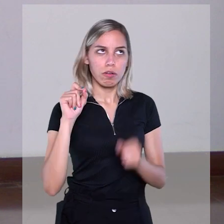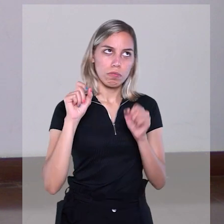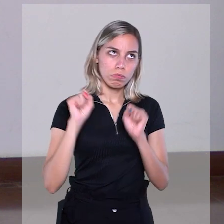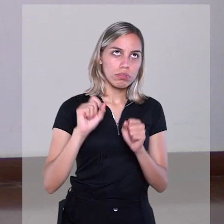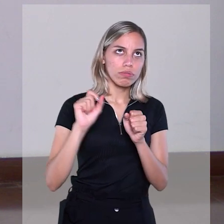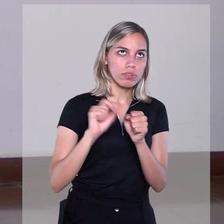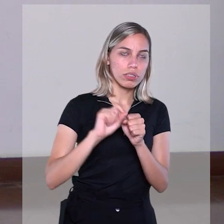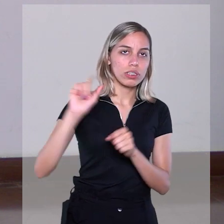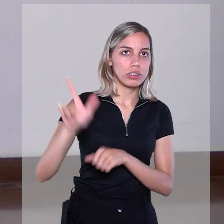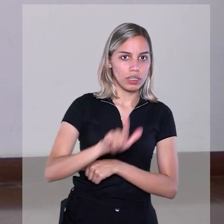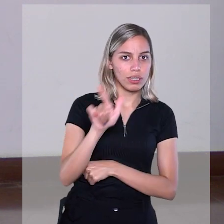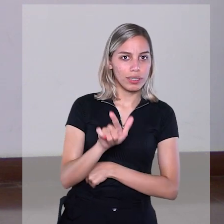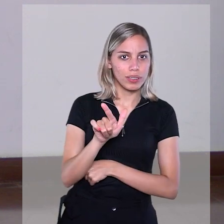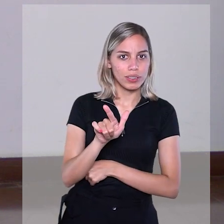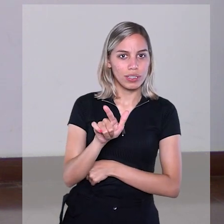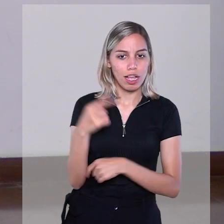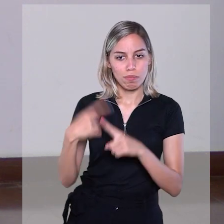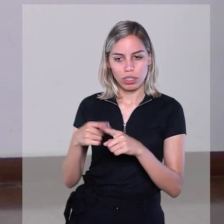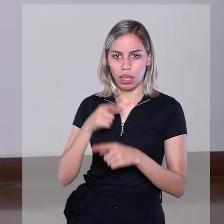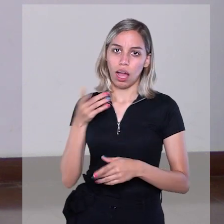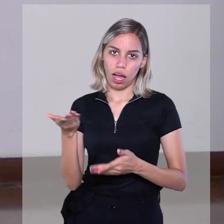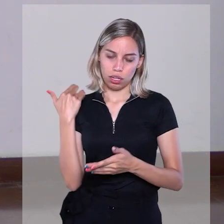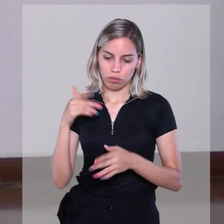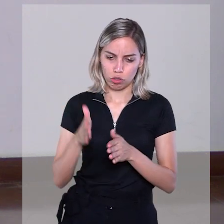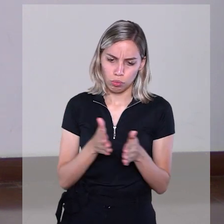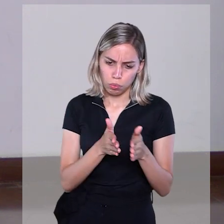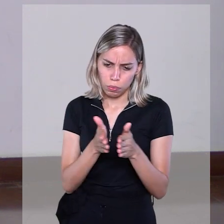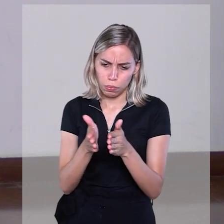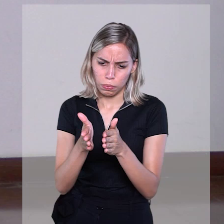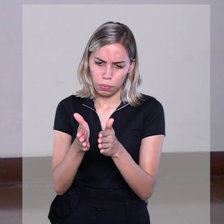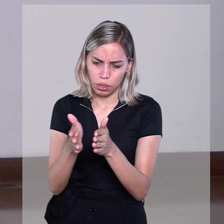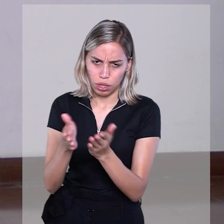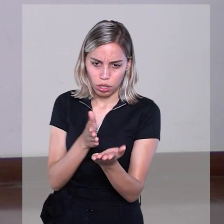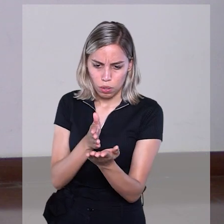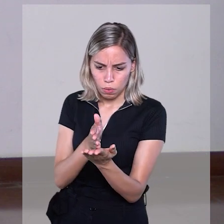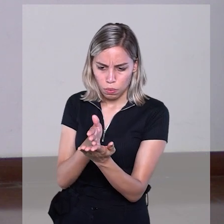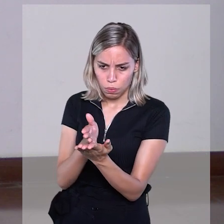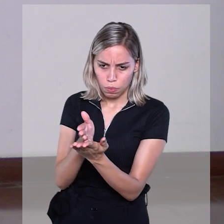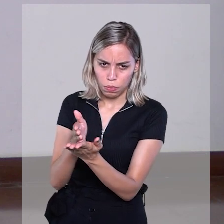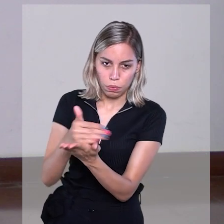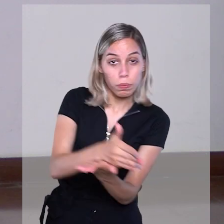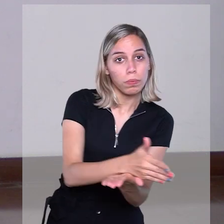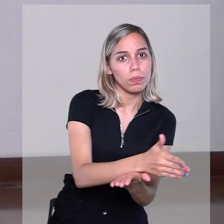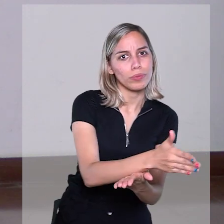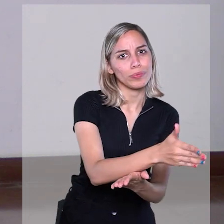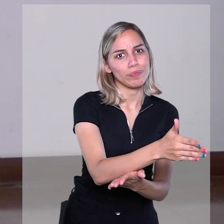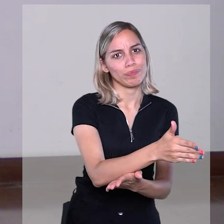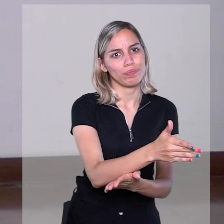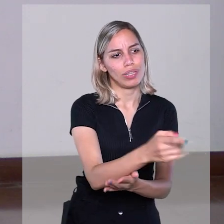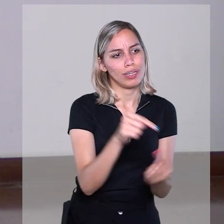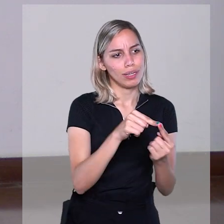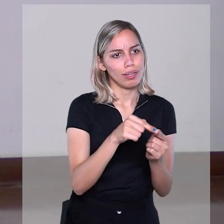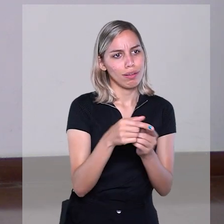dramaticamente, me dá um norte, me dá rumo e prumo, isso é algo... É muito sério isso. É uma